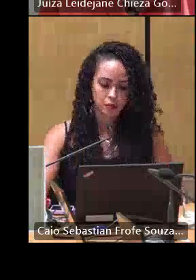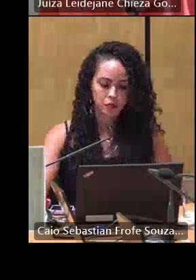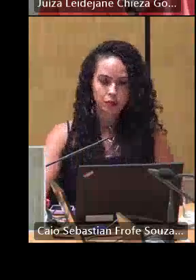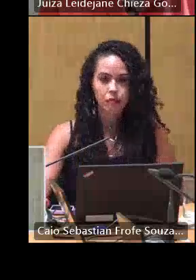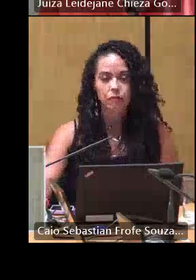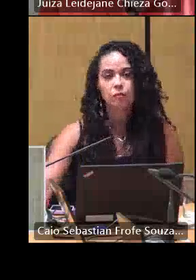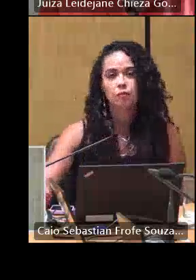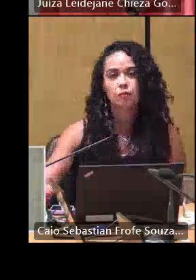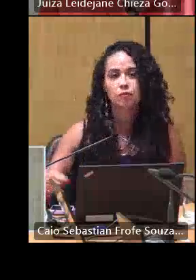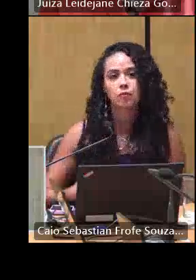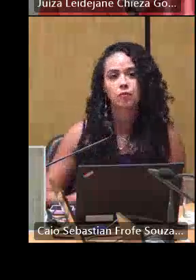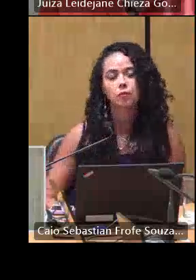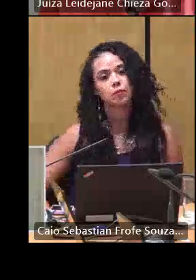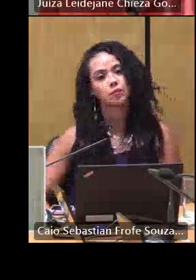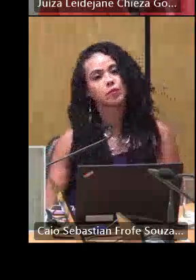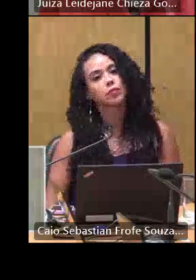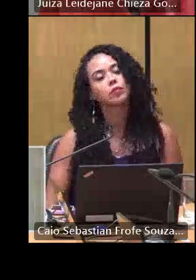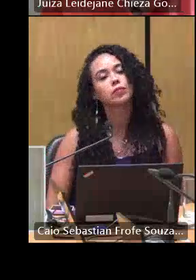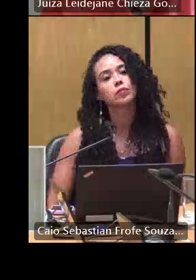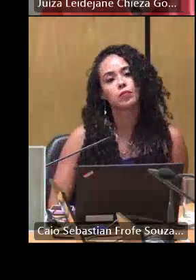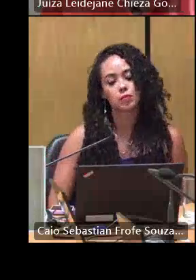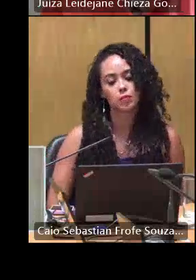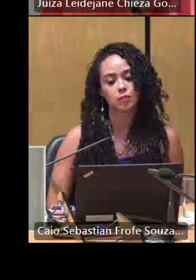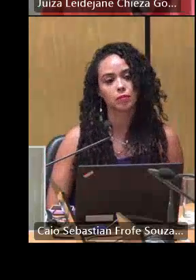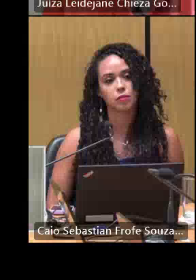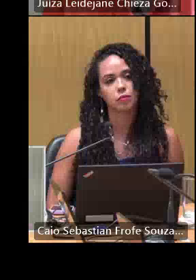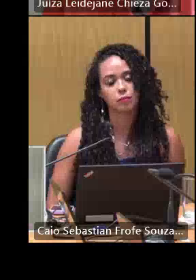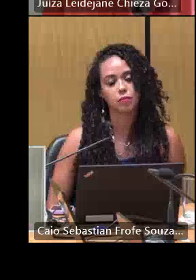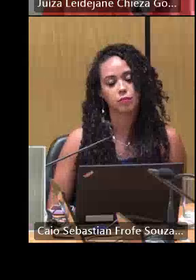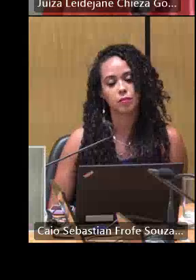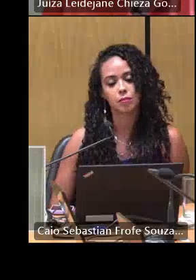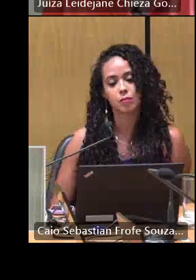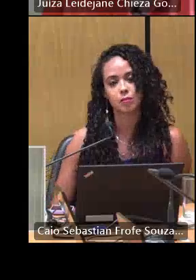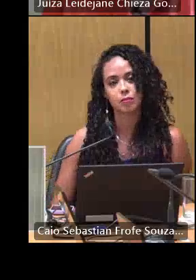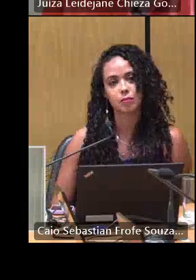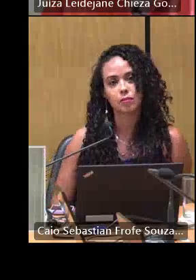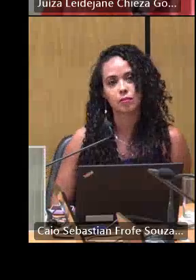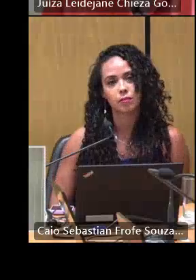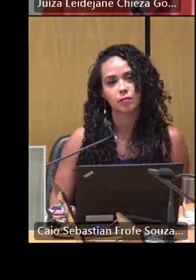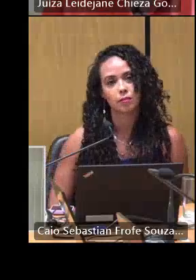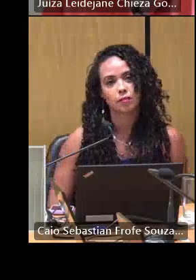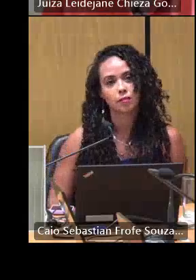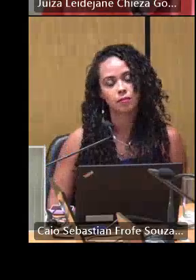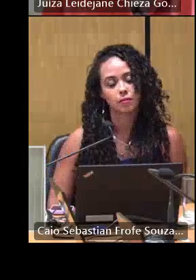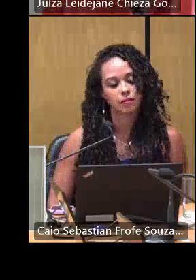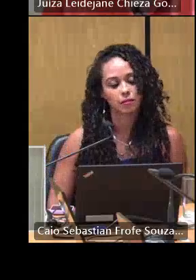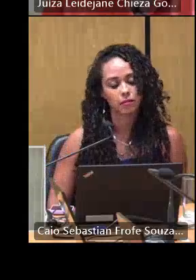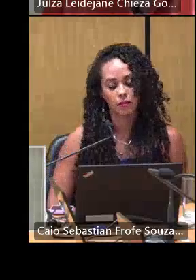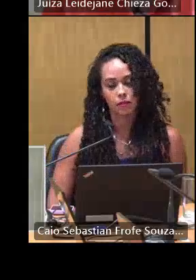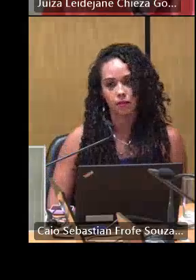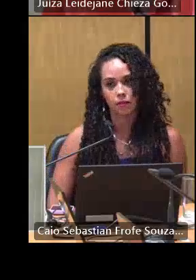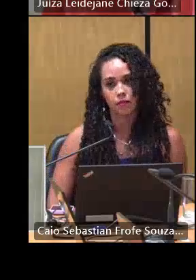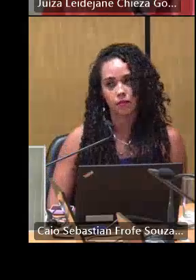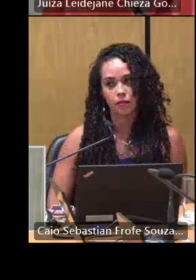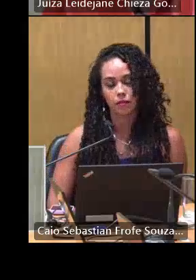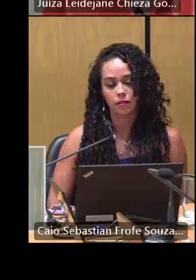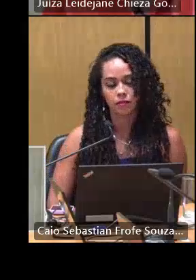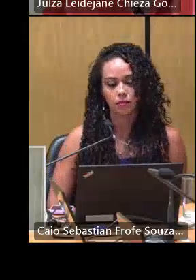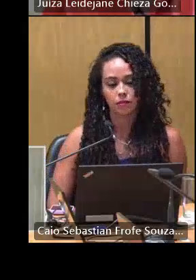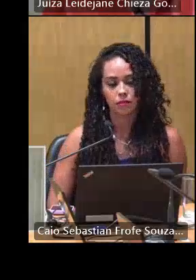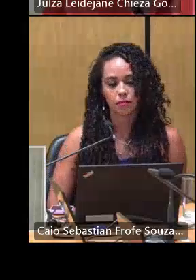por ordem do marqus de Lavradio em 1774 esse Cis de pedra foi construído